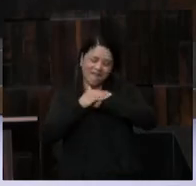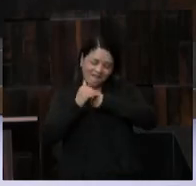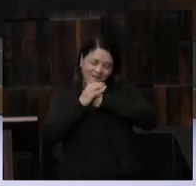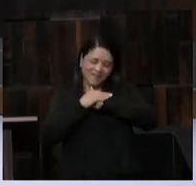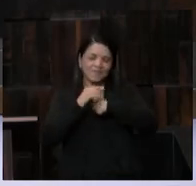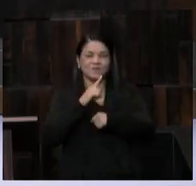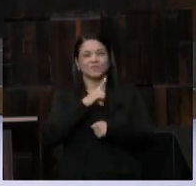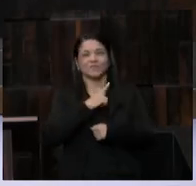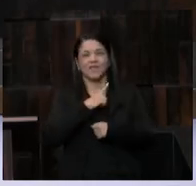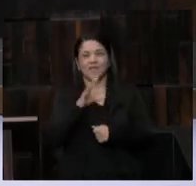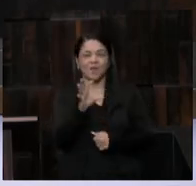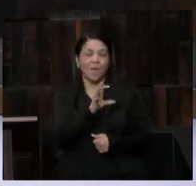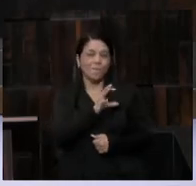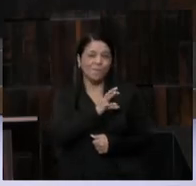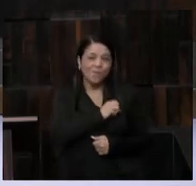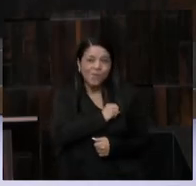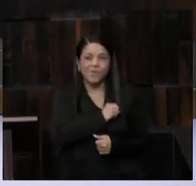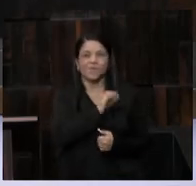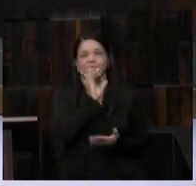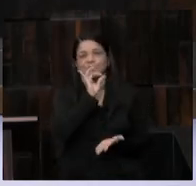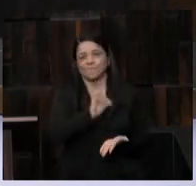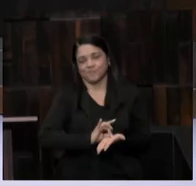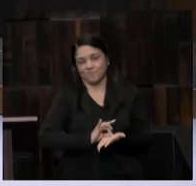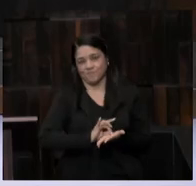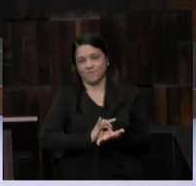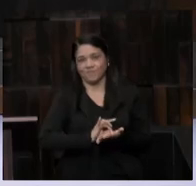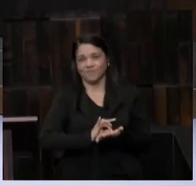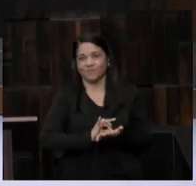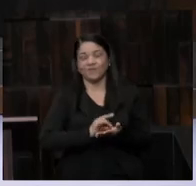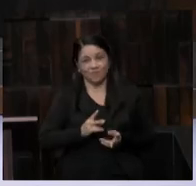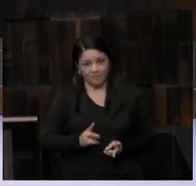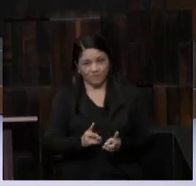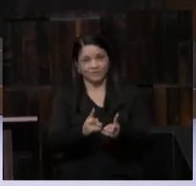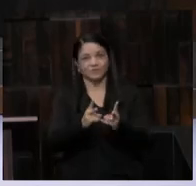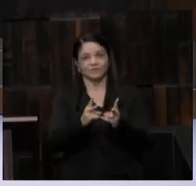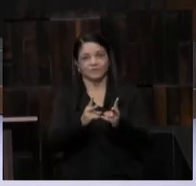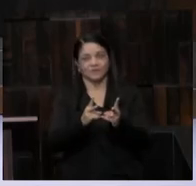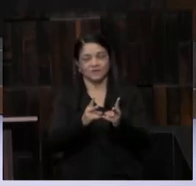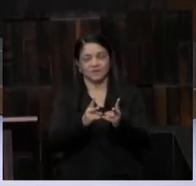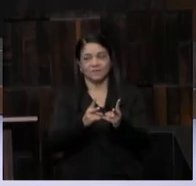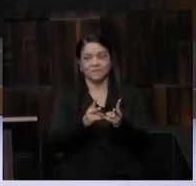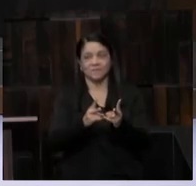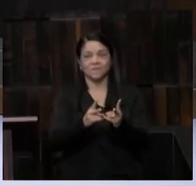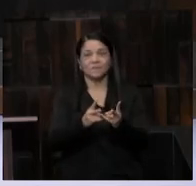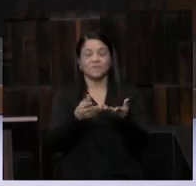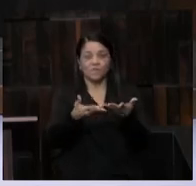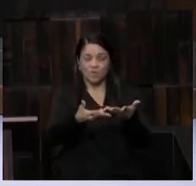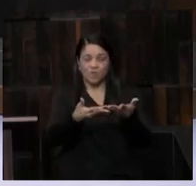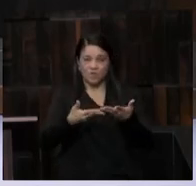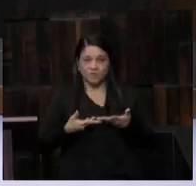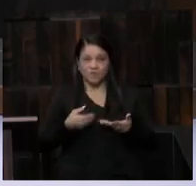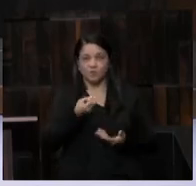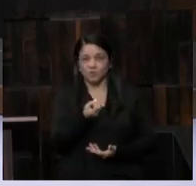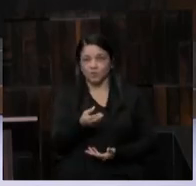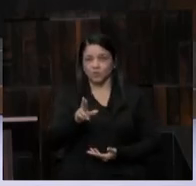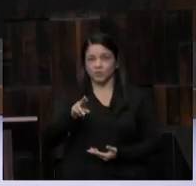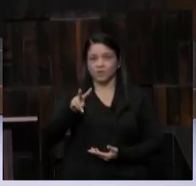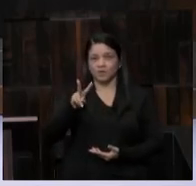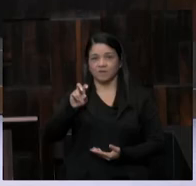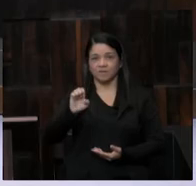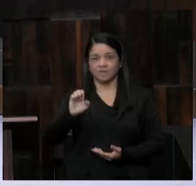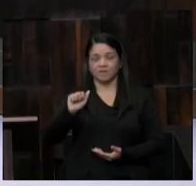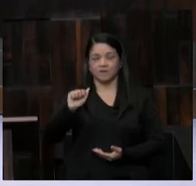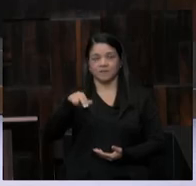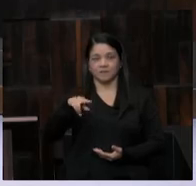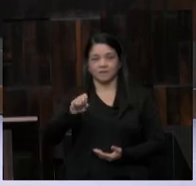muito amor. Né? Eu vou dando seguimento aqui, eu vou convidar a doutora Vanessa